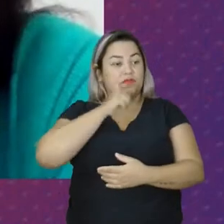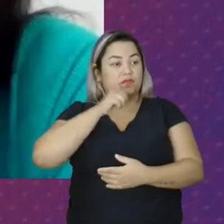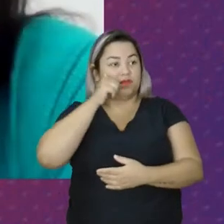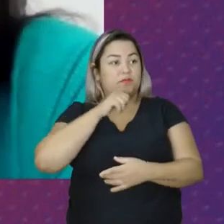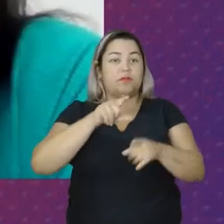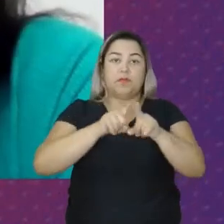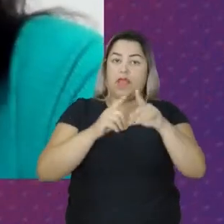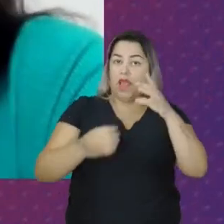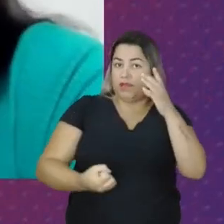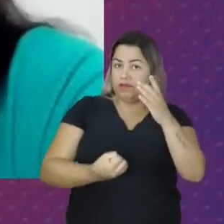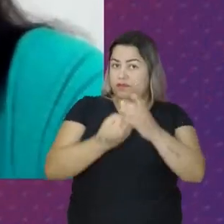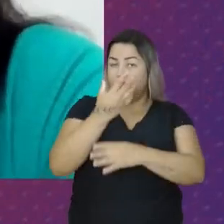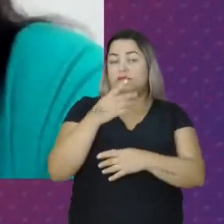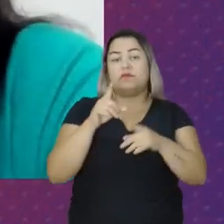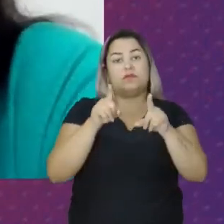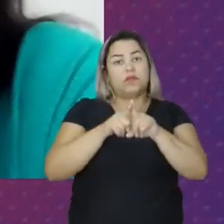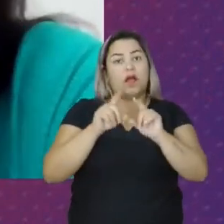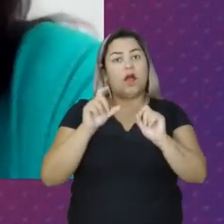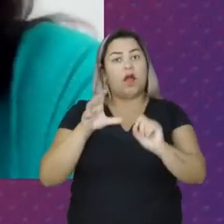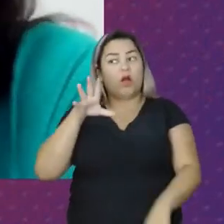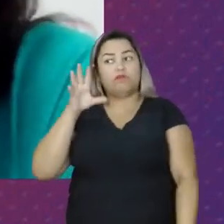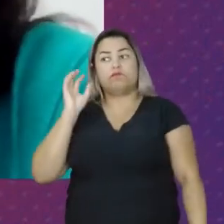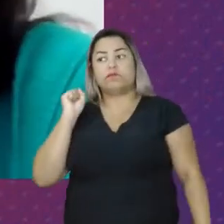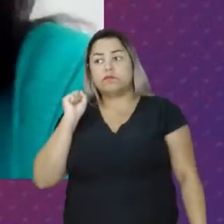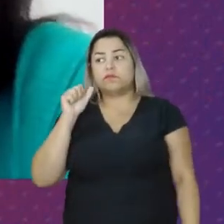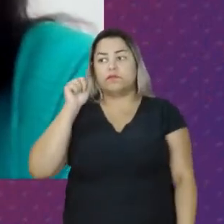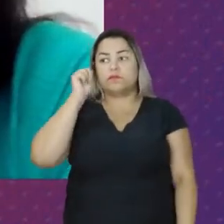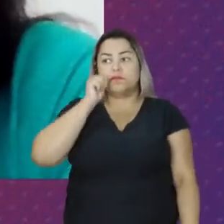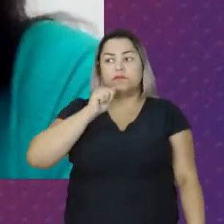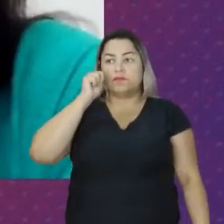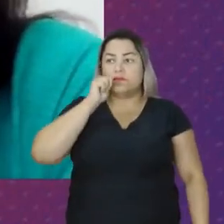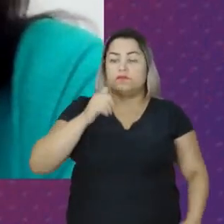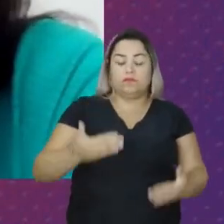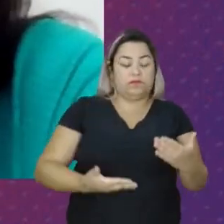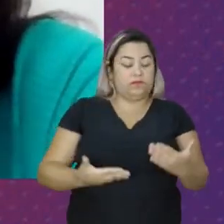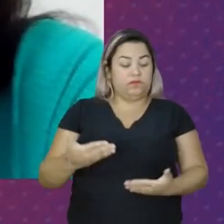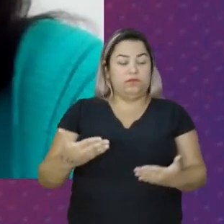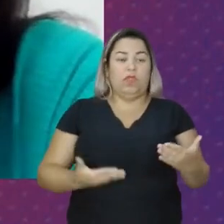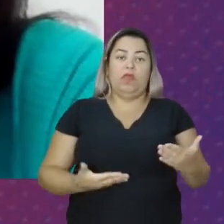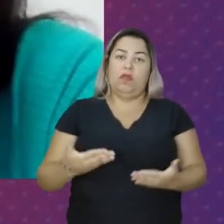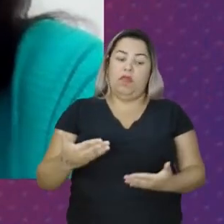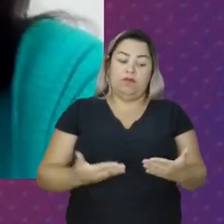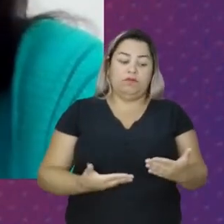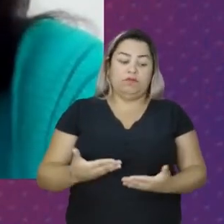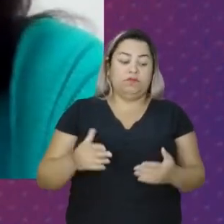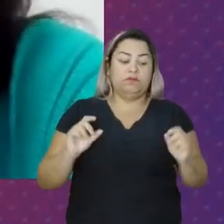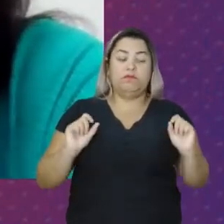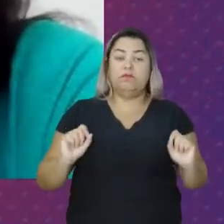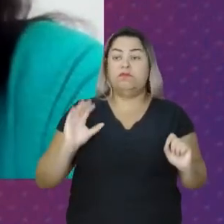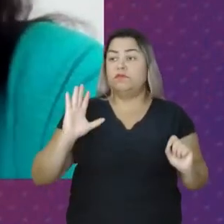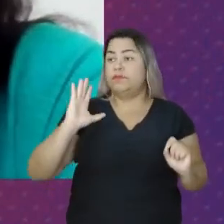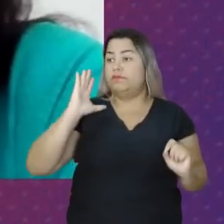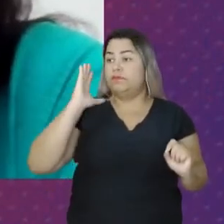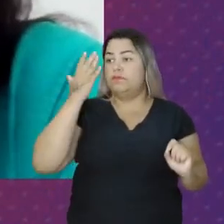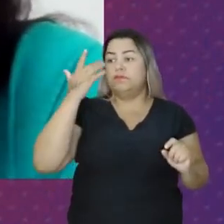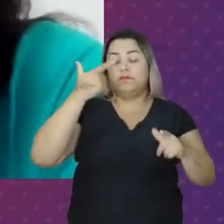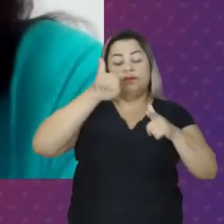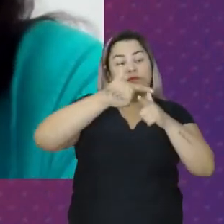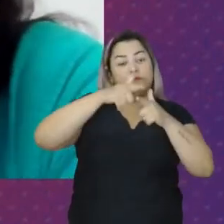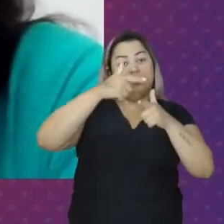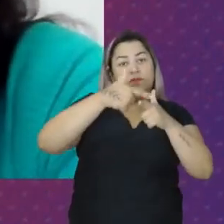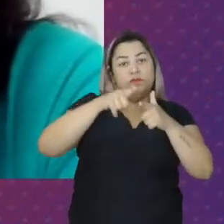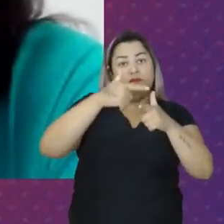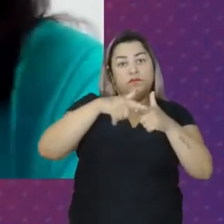também a criação da Ouvidoria da Mulher, né? E essa ouvidoria, ela servia para solucionar